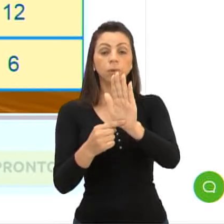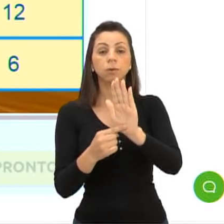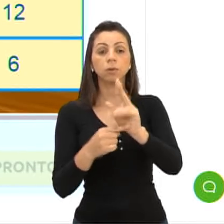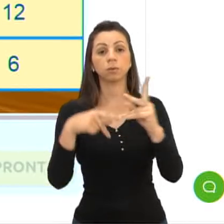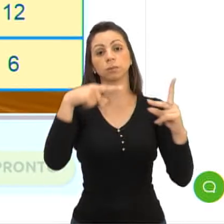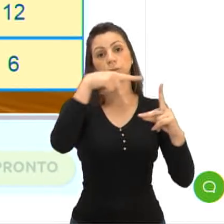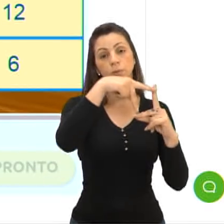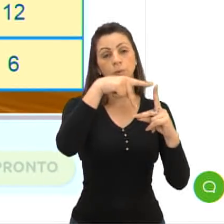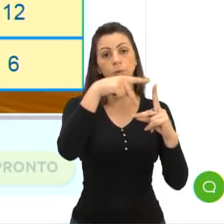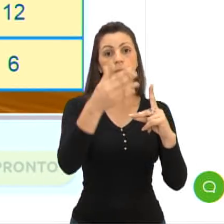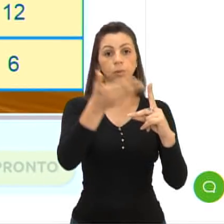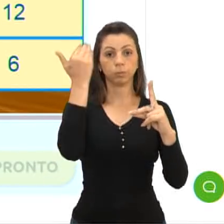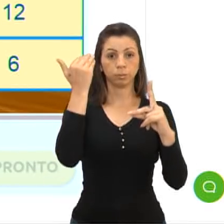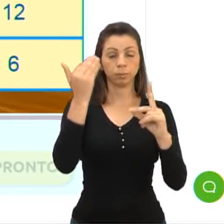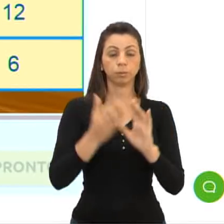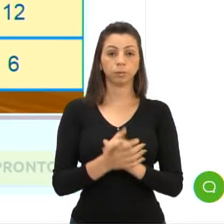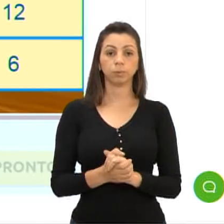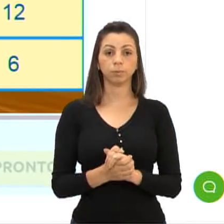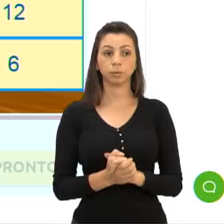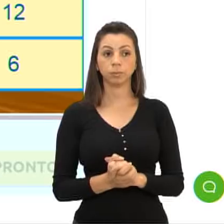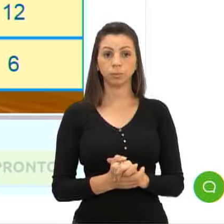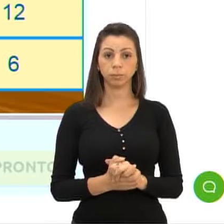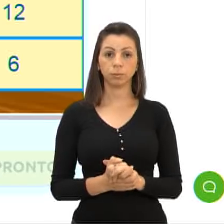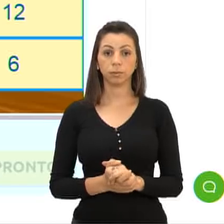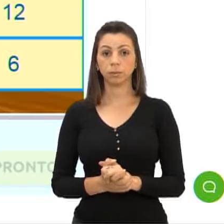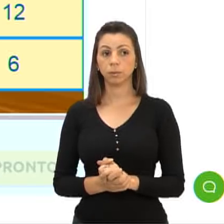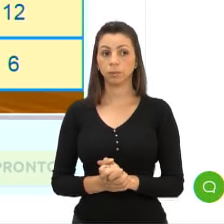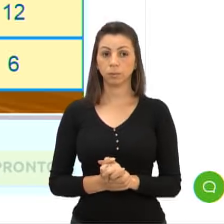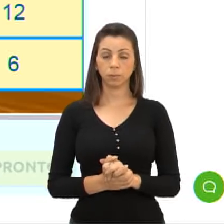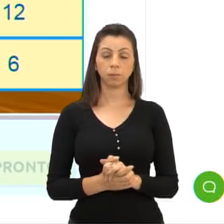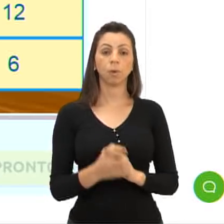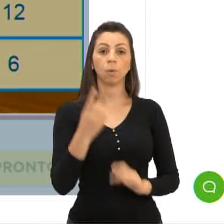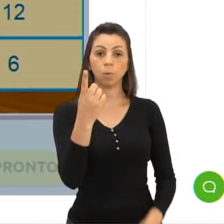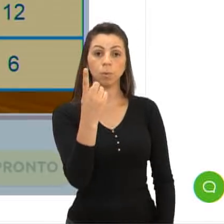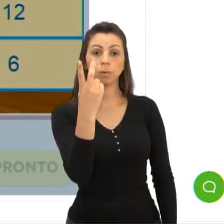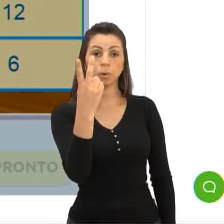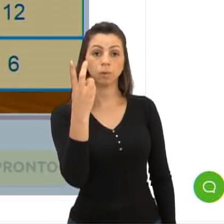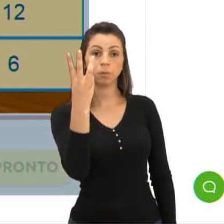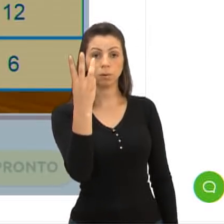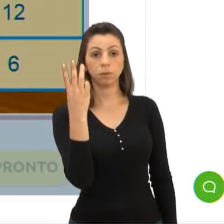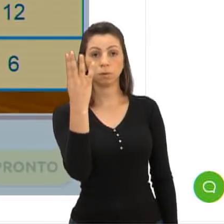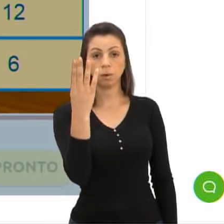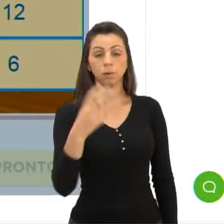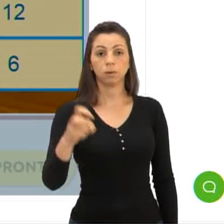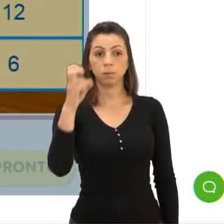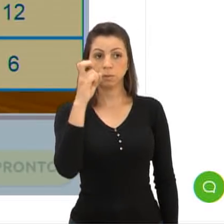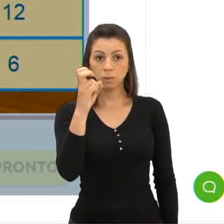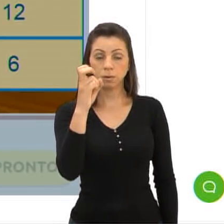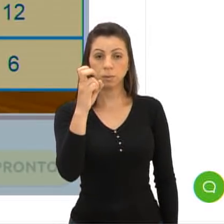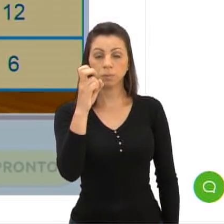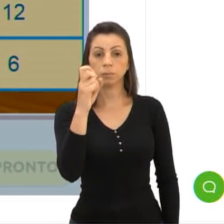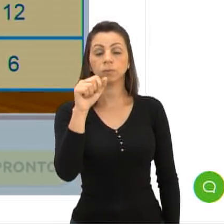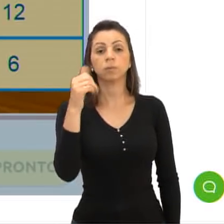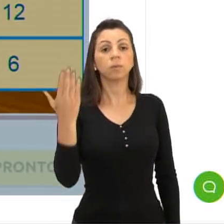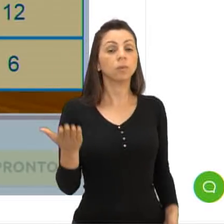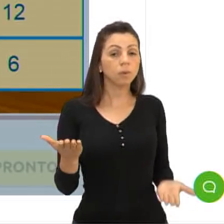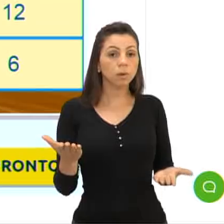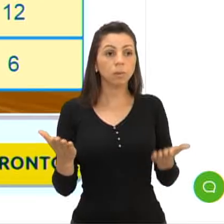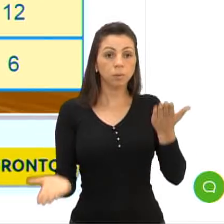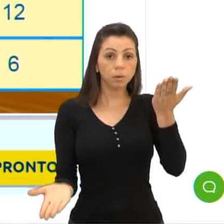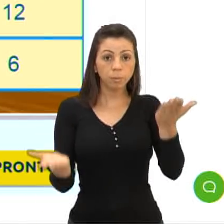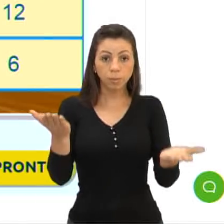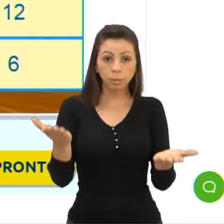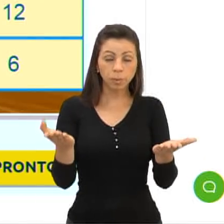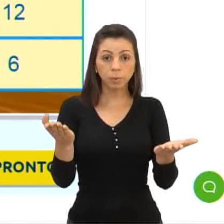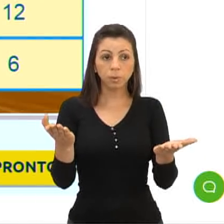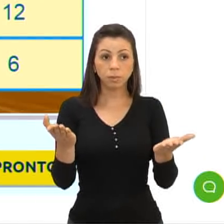aqui atrás. 1, 2, 3, 4, 5. A sua proporção, que seria